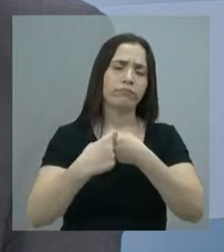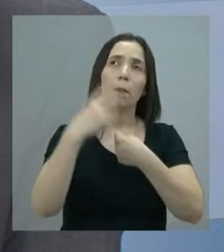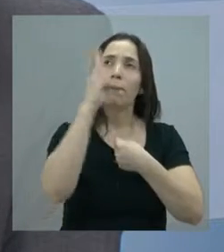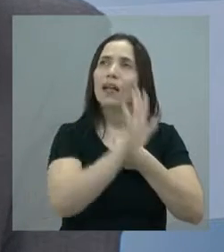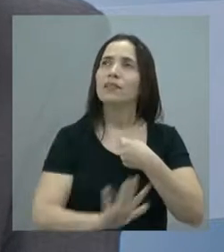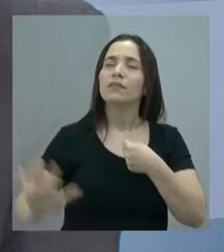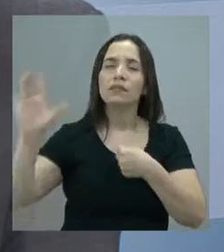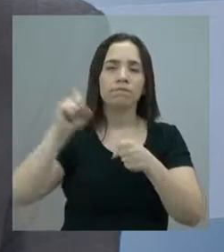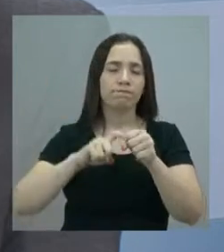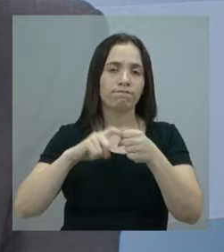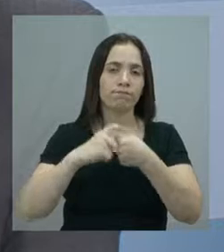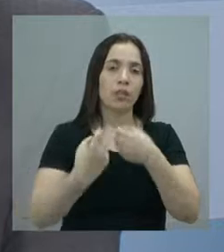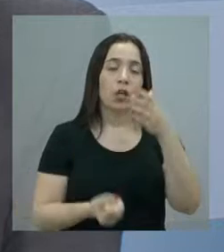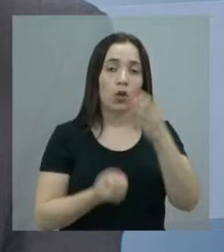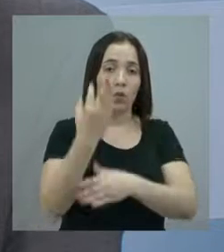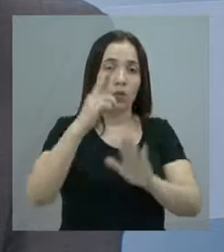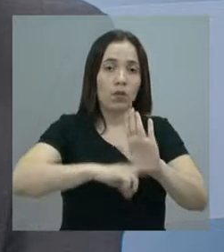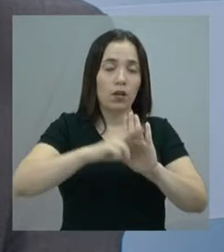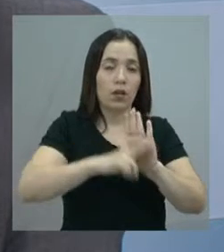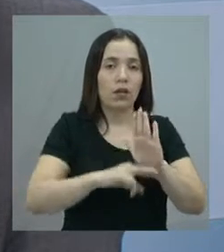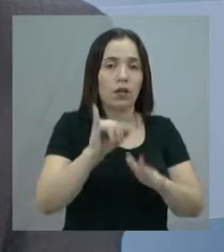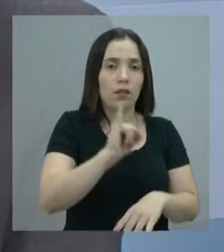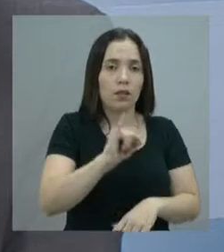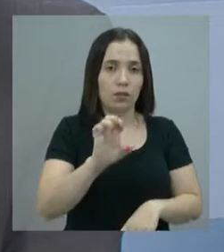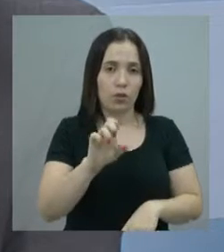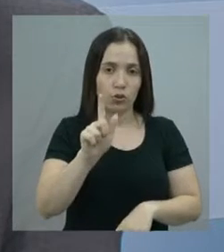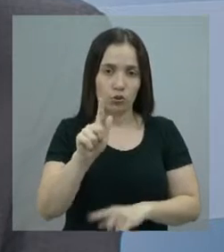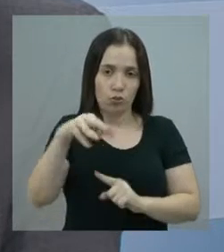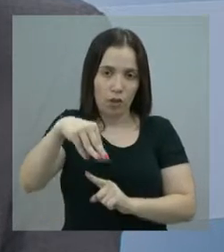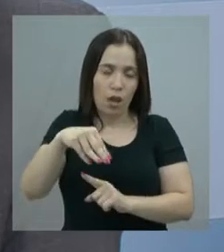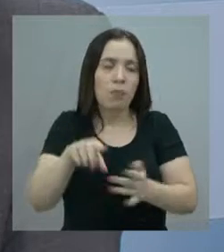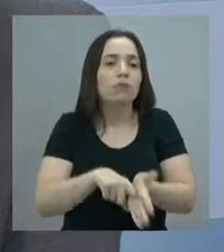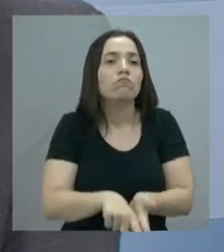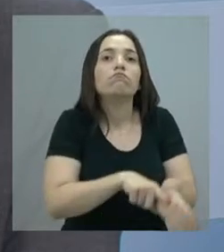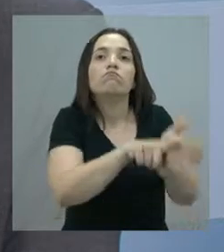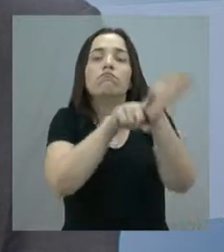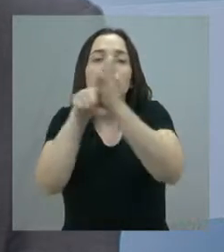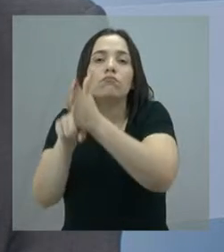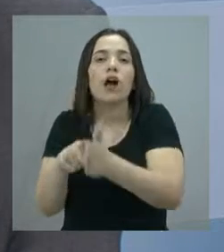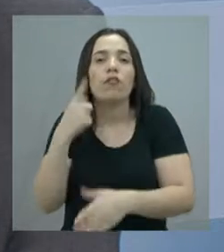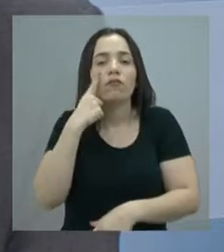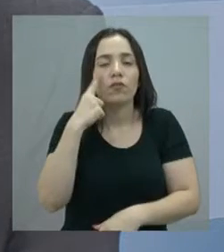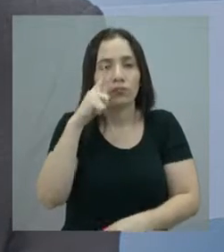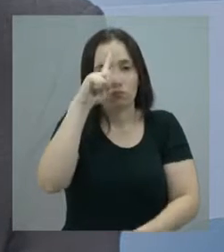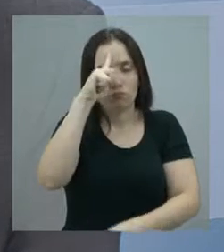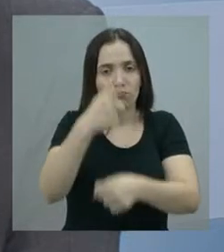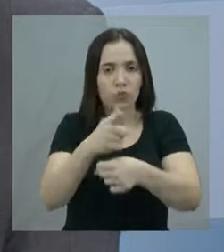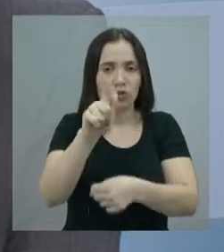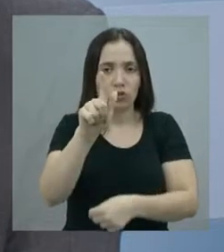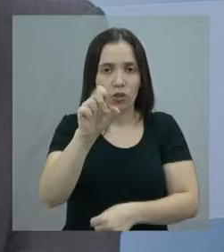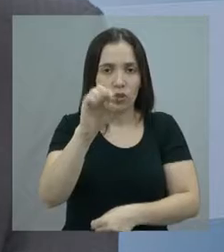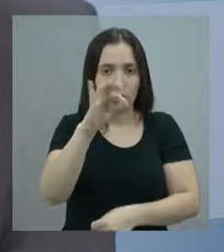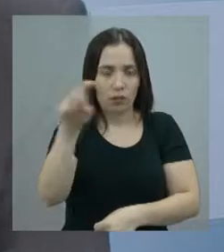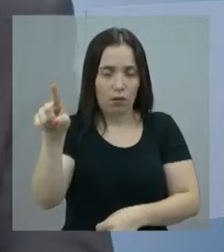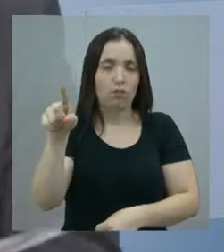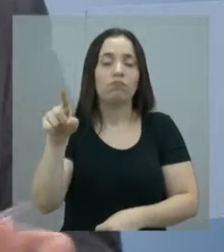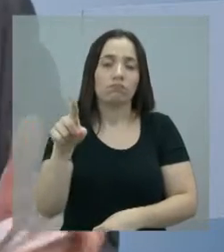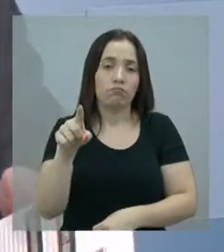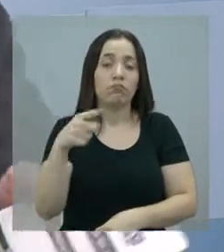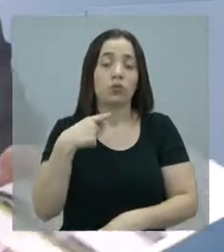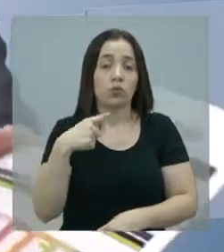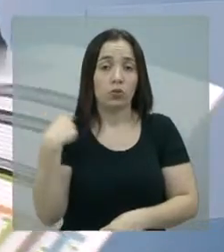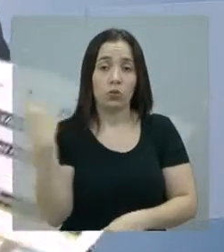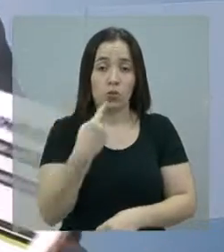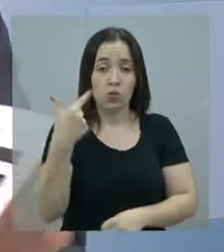indicador chamado IEGM, Índice de Efetividade de Gestão Municipal. O IEGM, que foi o nosso segundo